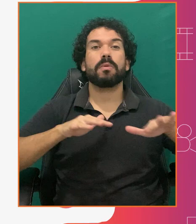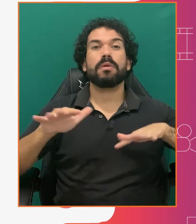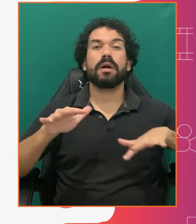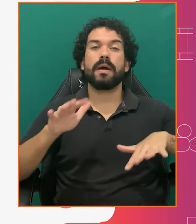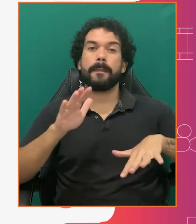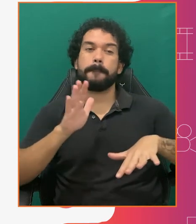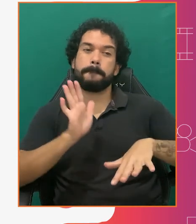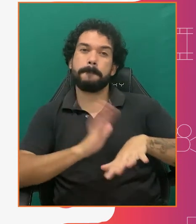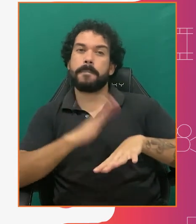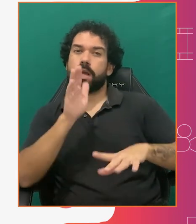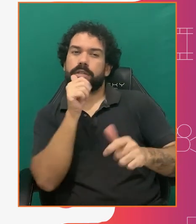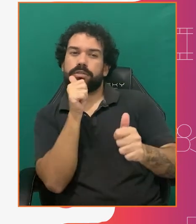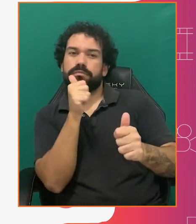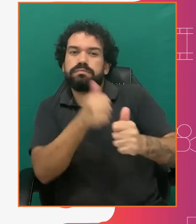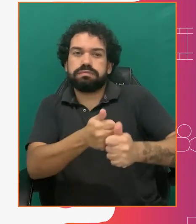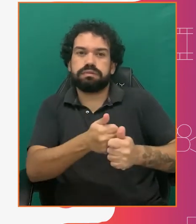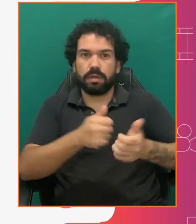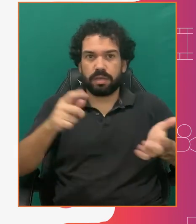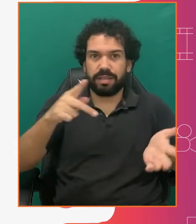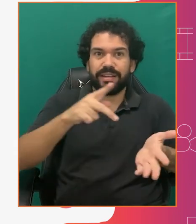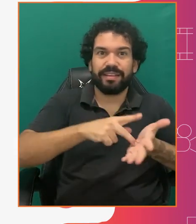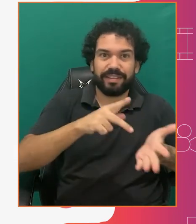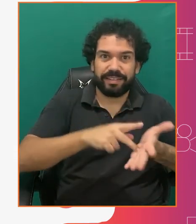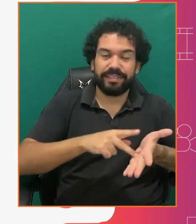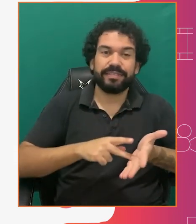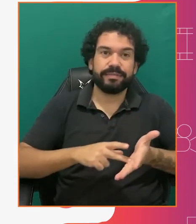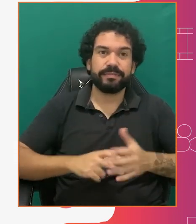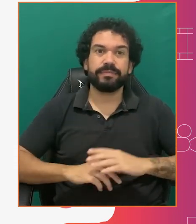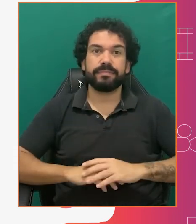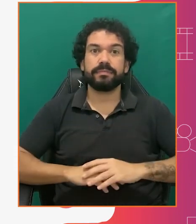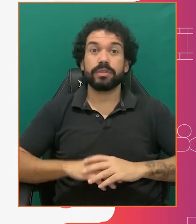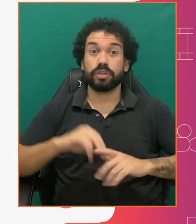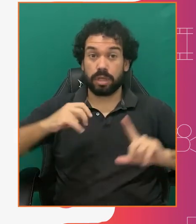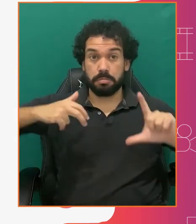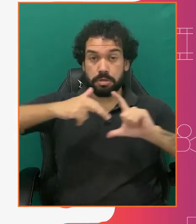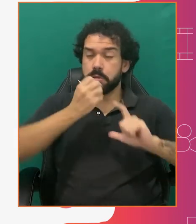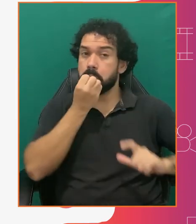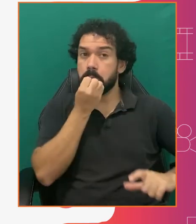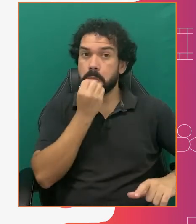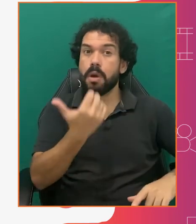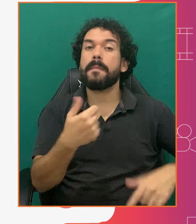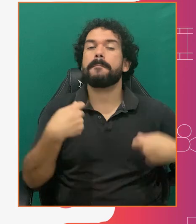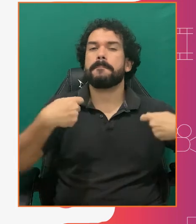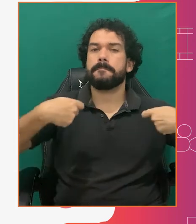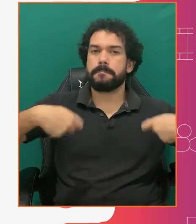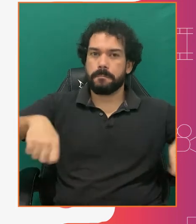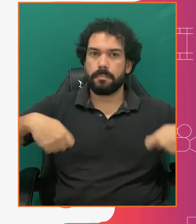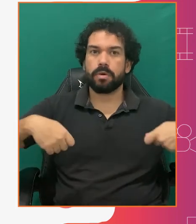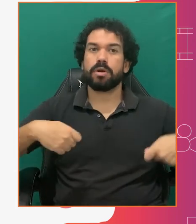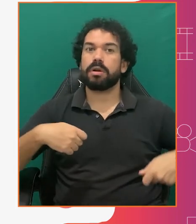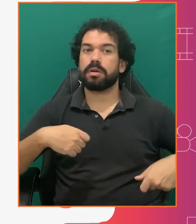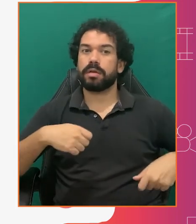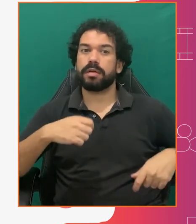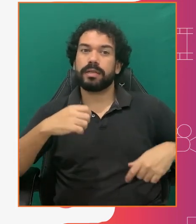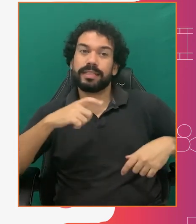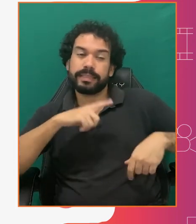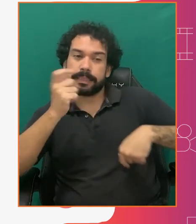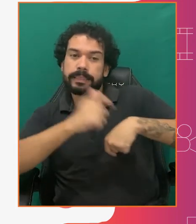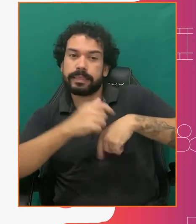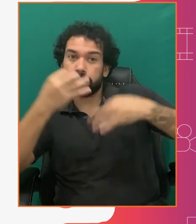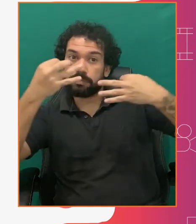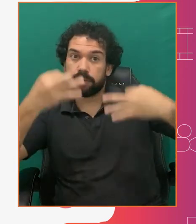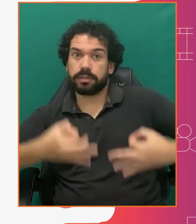movimentos ficam muito mais reais. Uma animação bem feita precisa ter um bom timing.